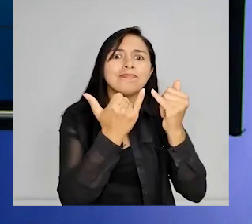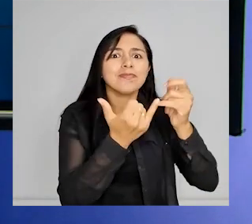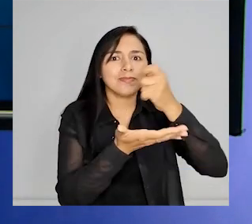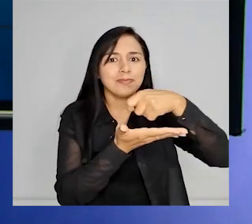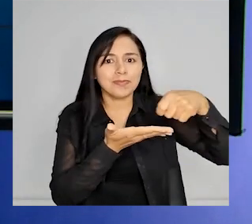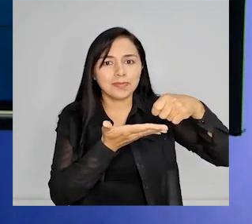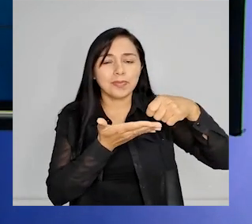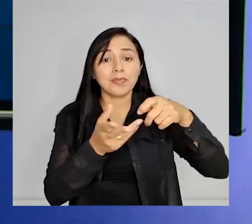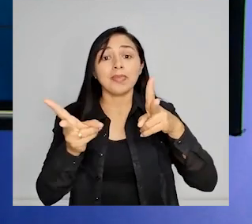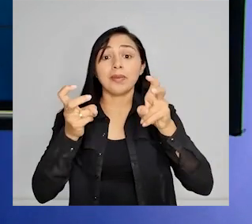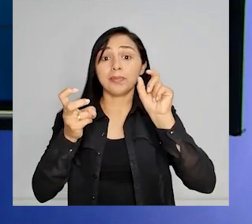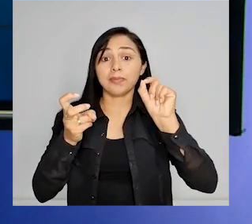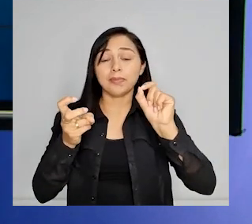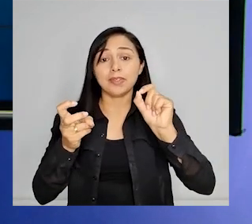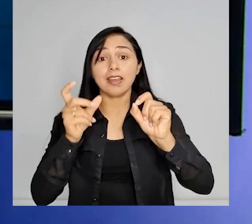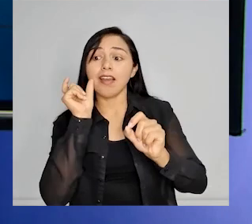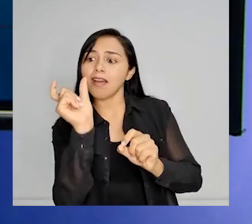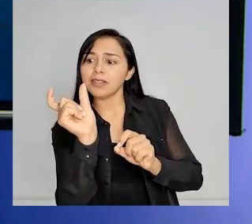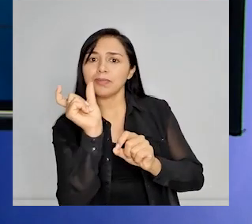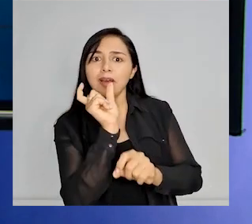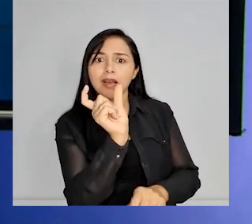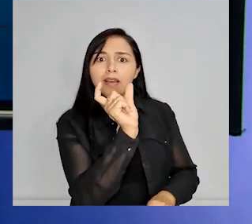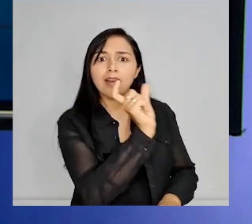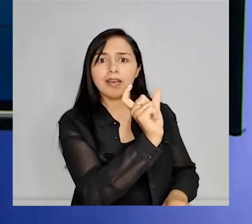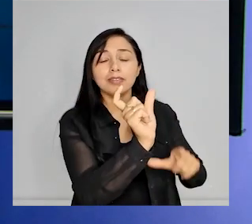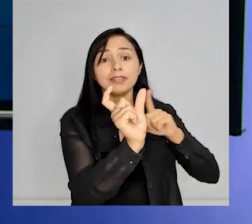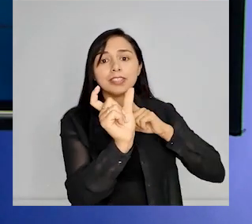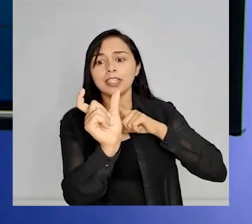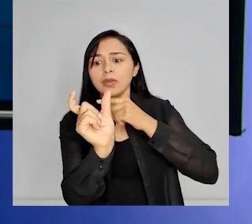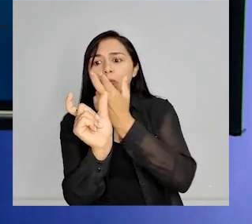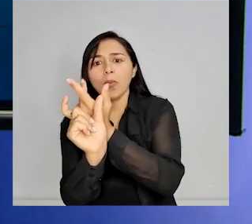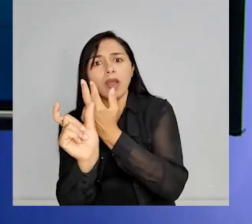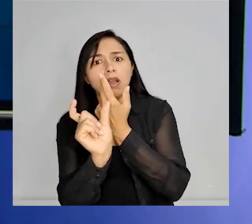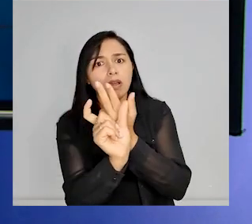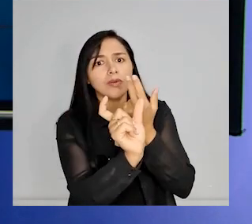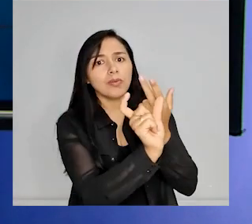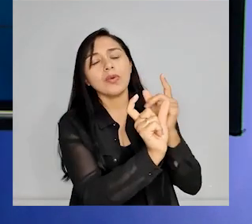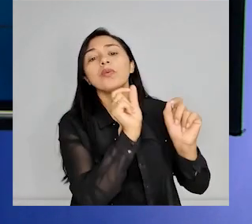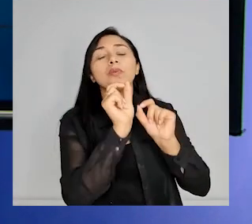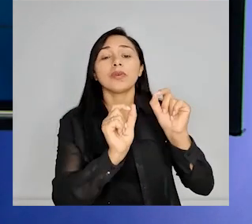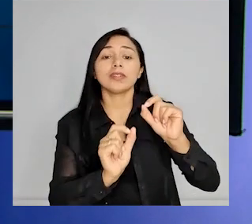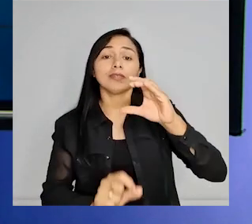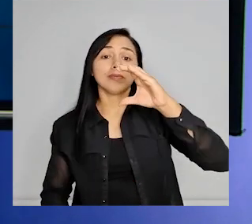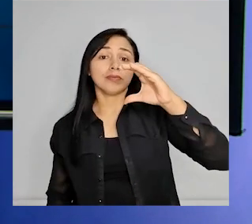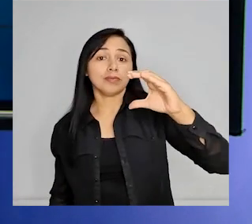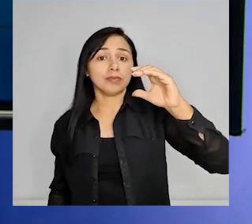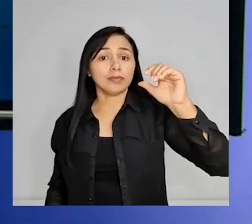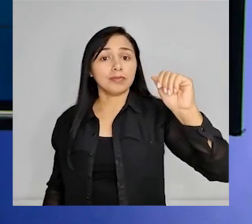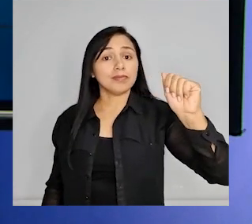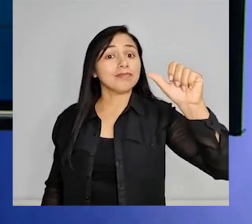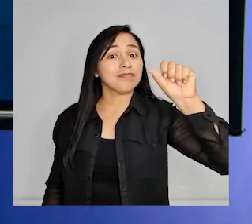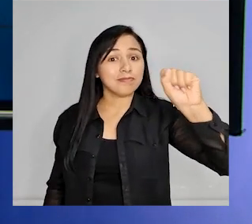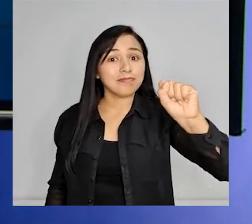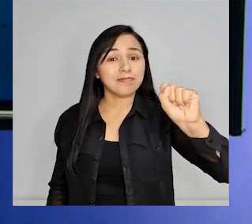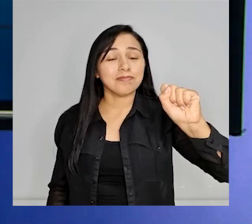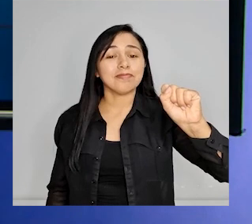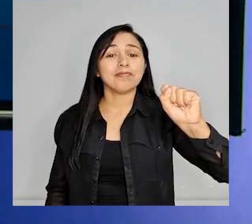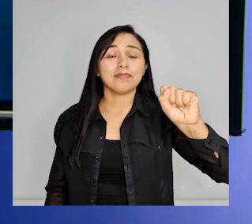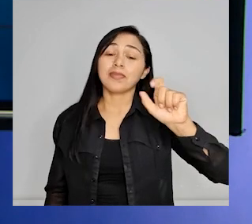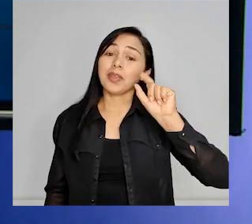palavras mantêm uma parte idêntica entre si, que é o C-A-S. É o que se chama